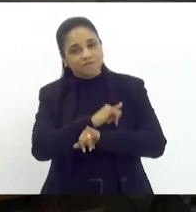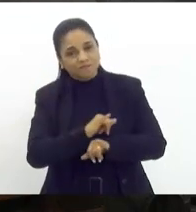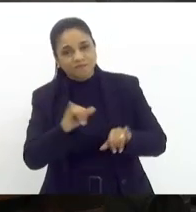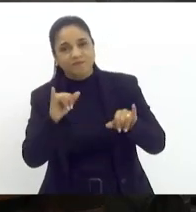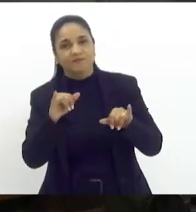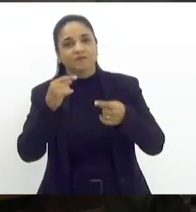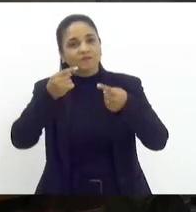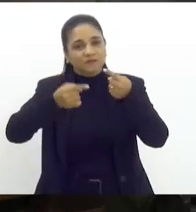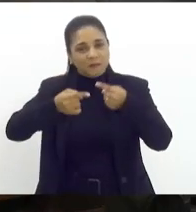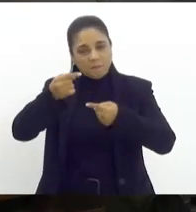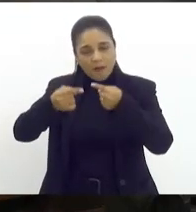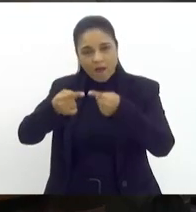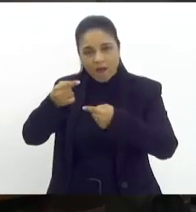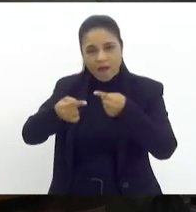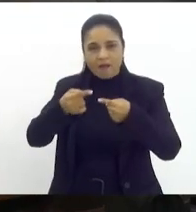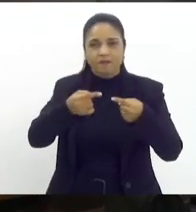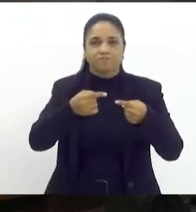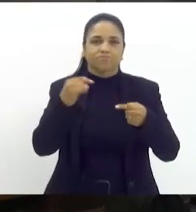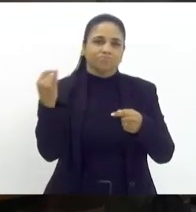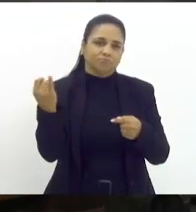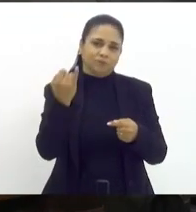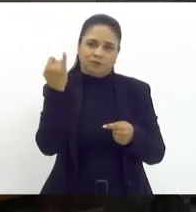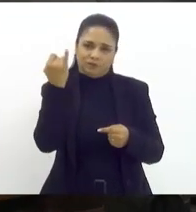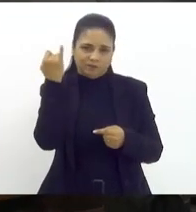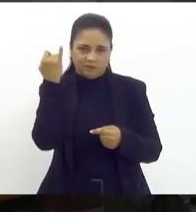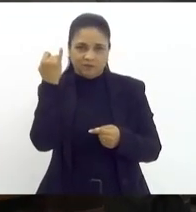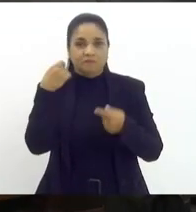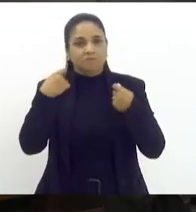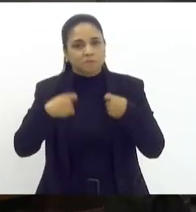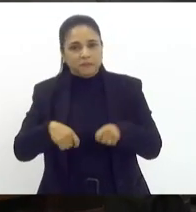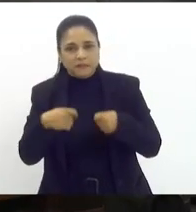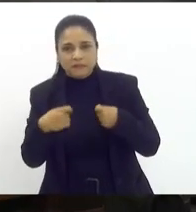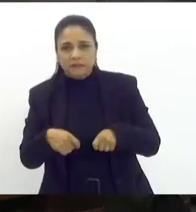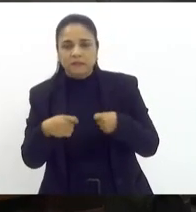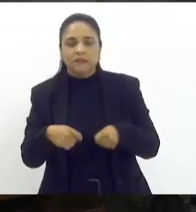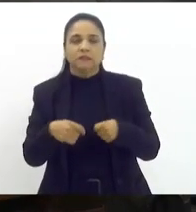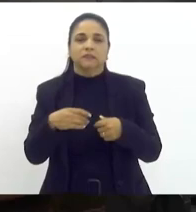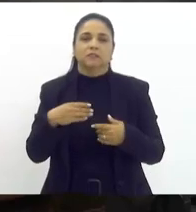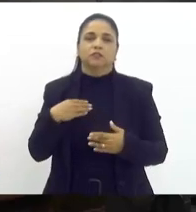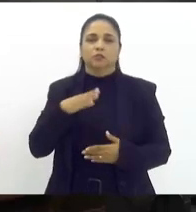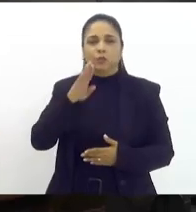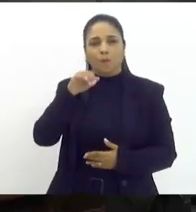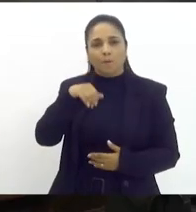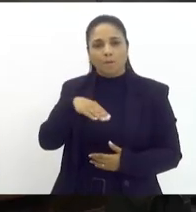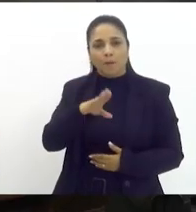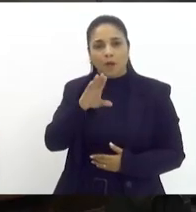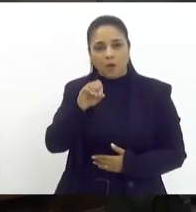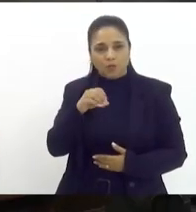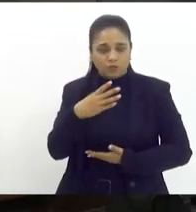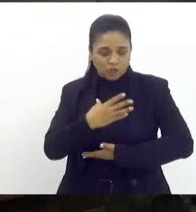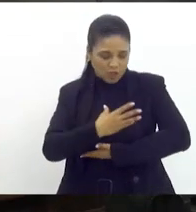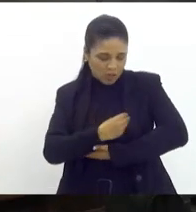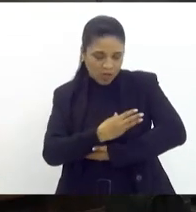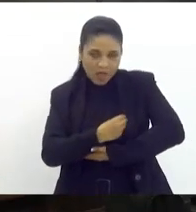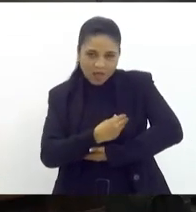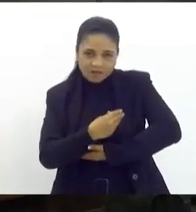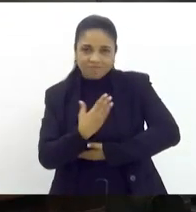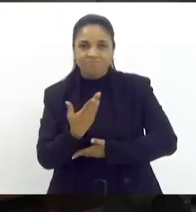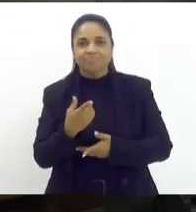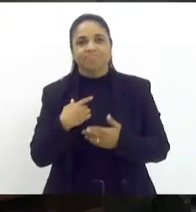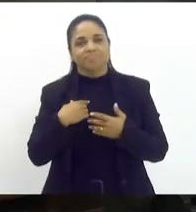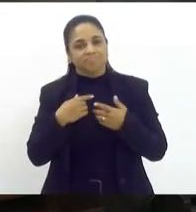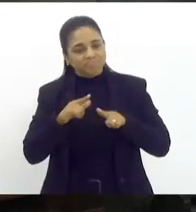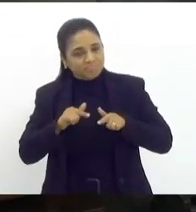o debate de quanto a gente precisa que os bancos de leite sejam eficazes e